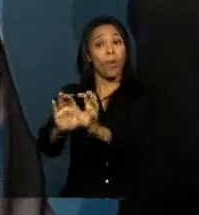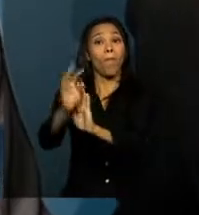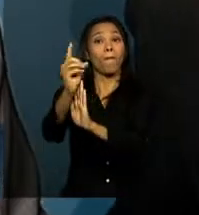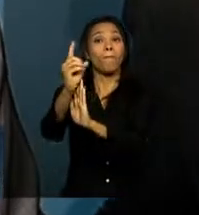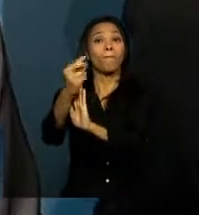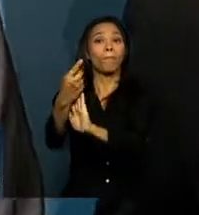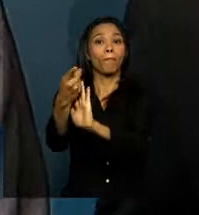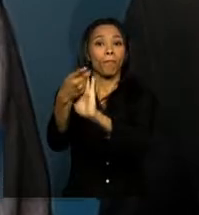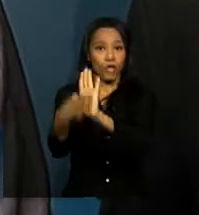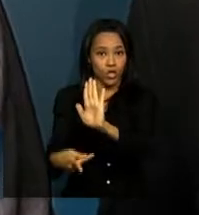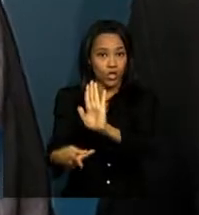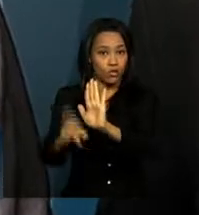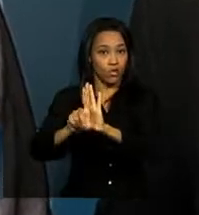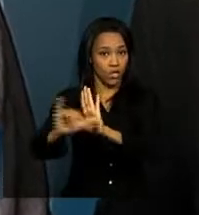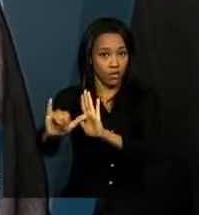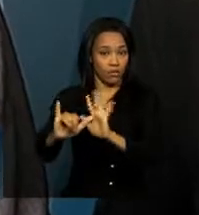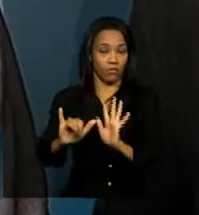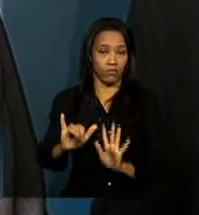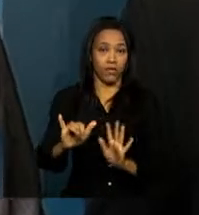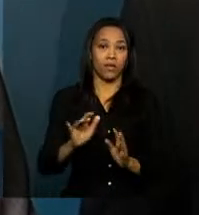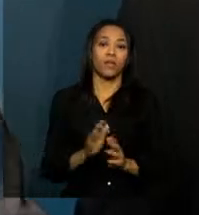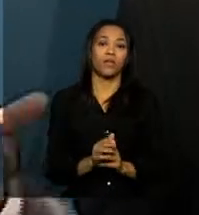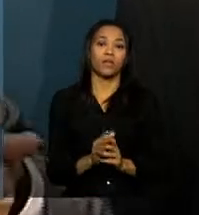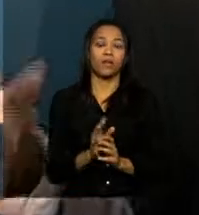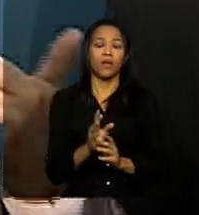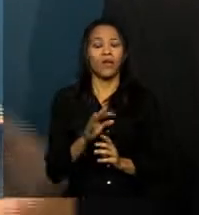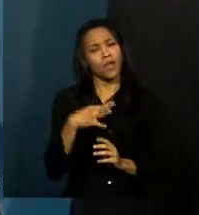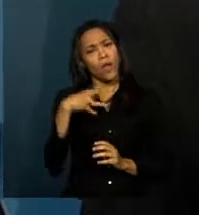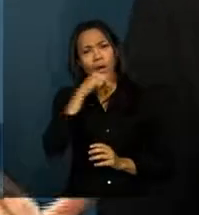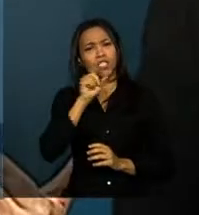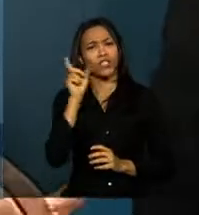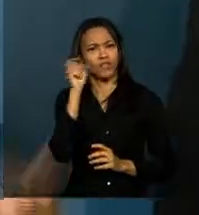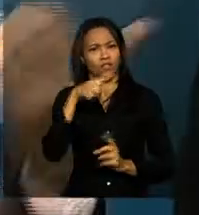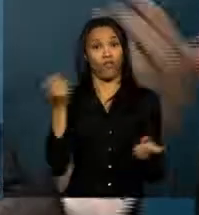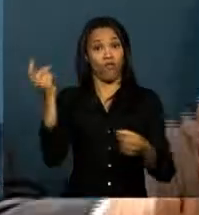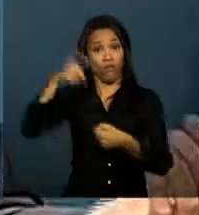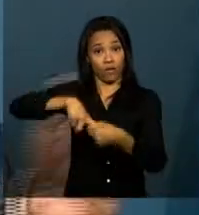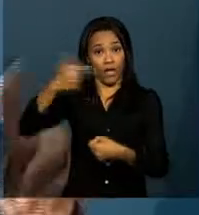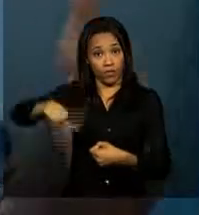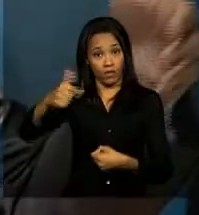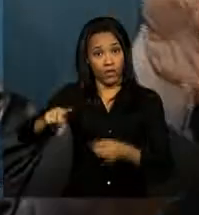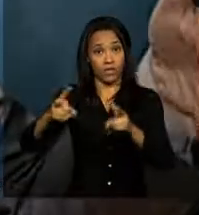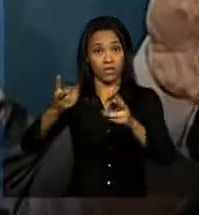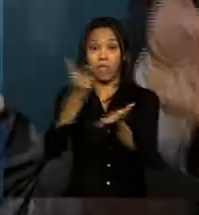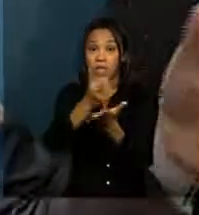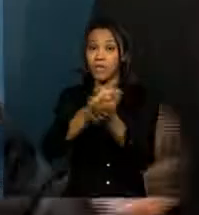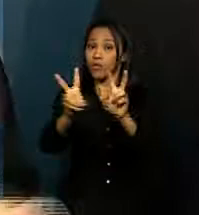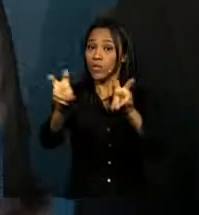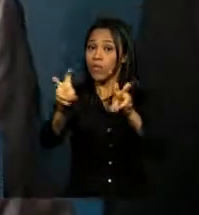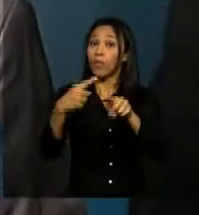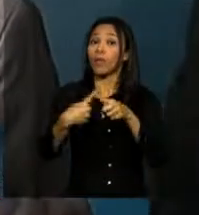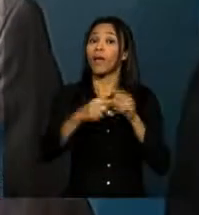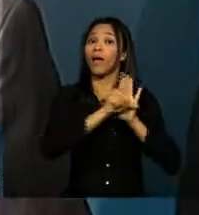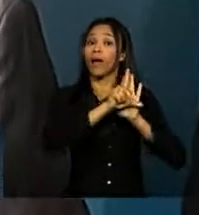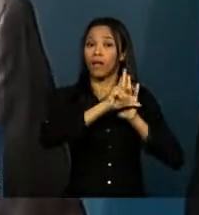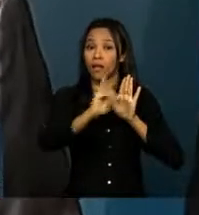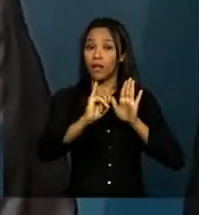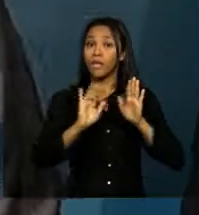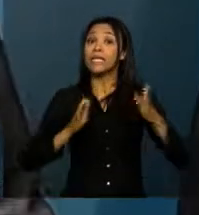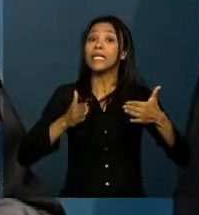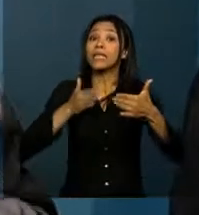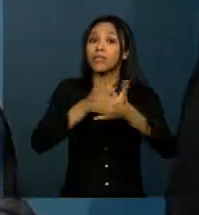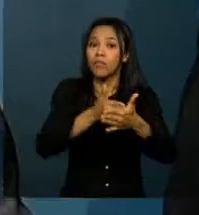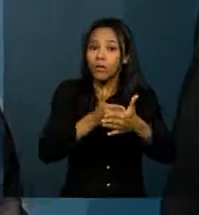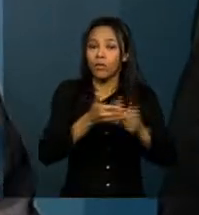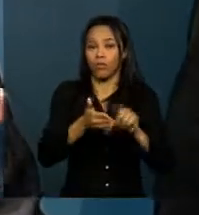dados pessoais, acho mais difícil que essa discussão volte. Na regulamentação, acho difícil também, porque a lei amarrou, que seria naquele novo